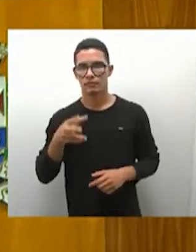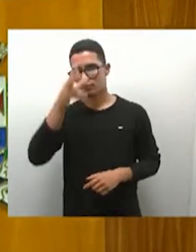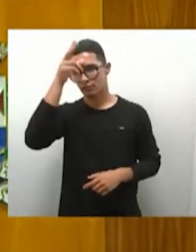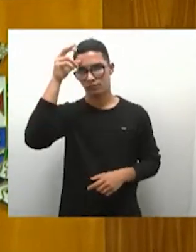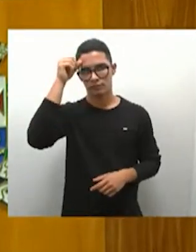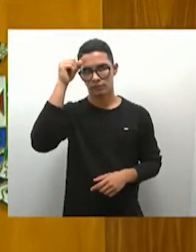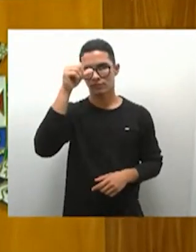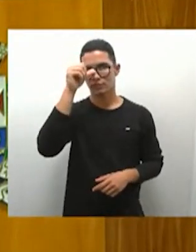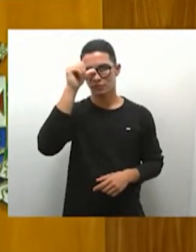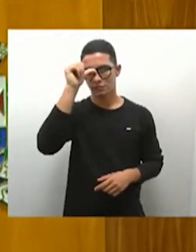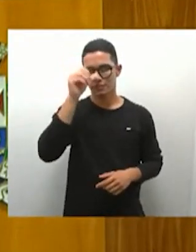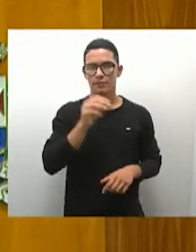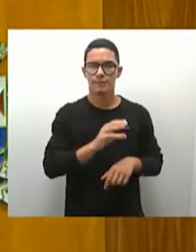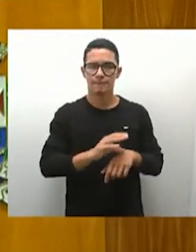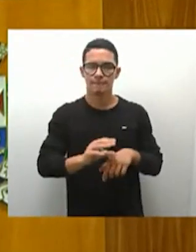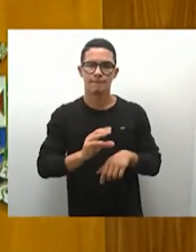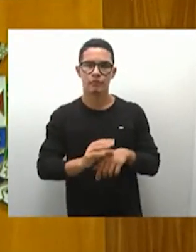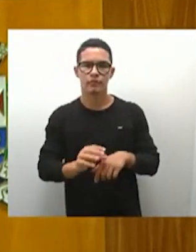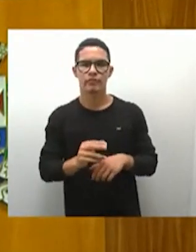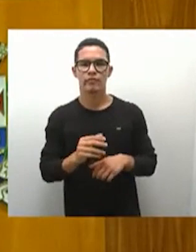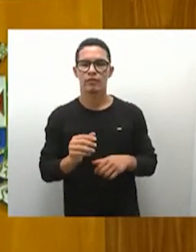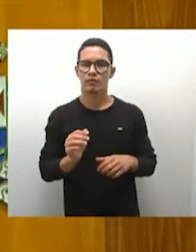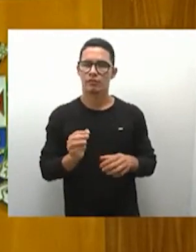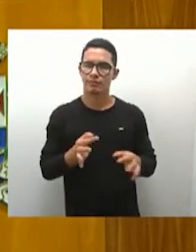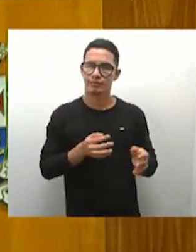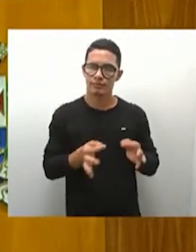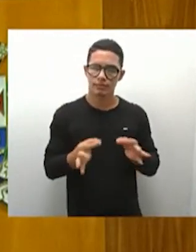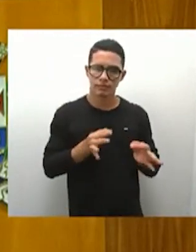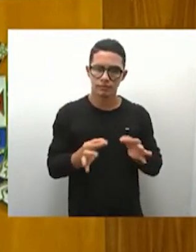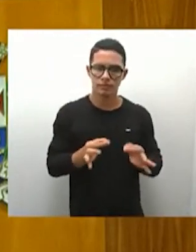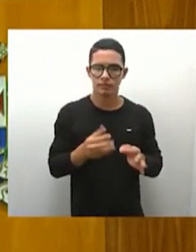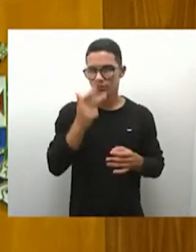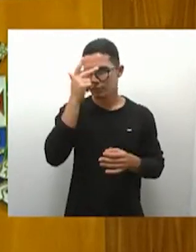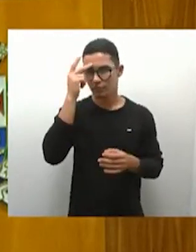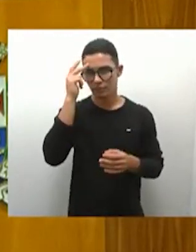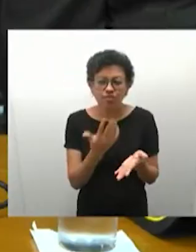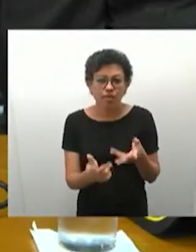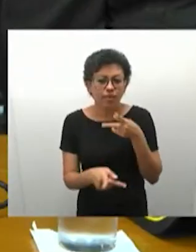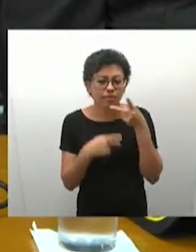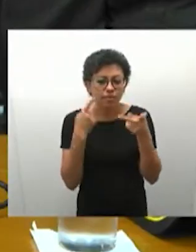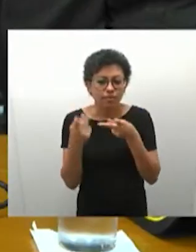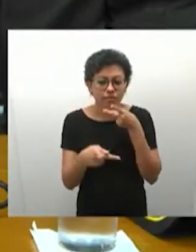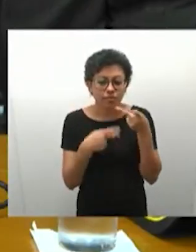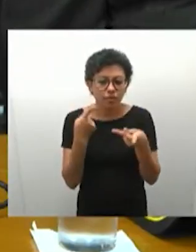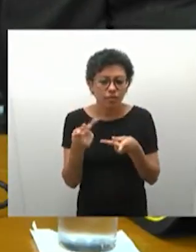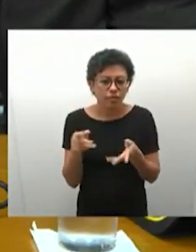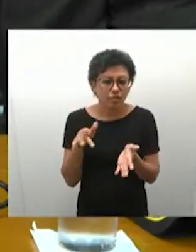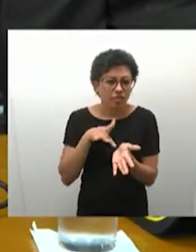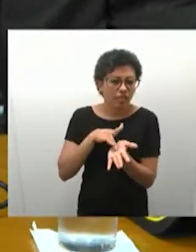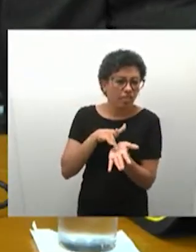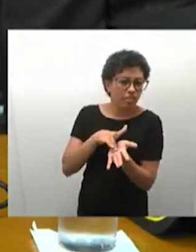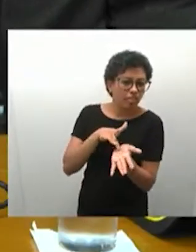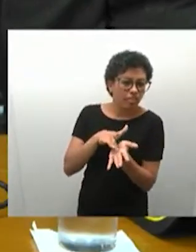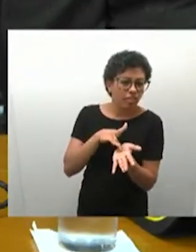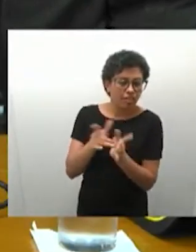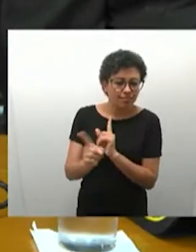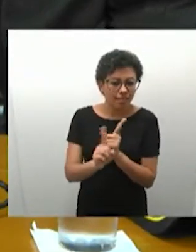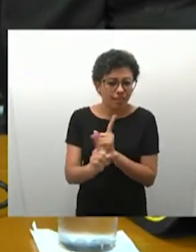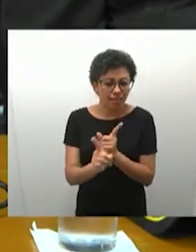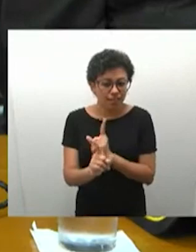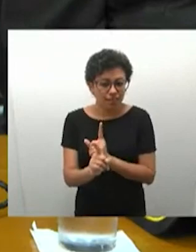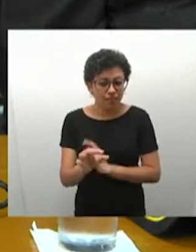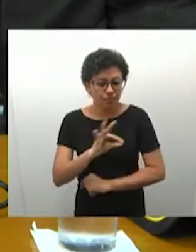Delegacia da Polícia Rodoviária Federal no Camorim Grande secretário de desenvolvimento econômico do município